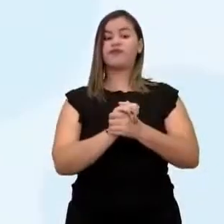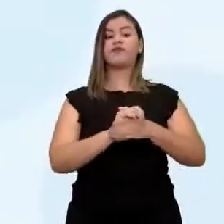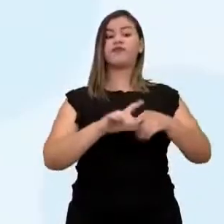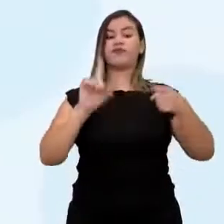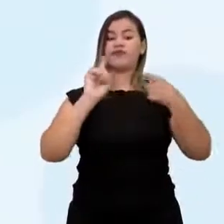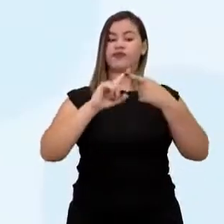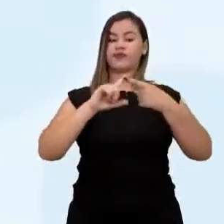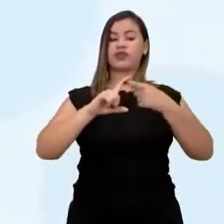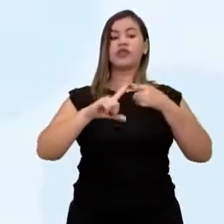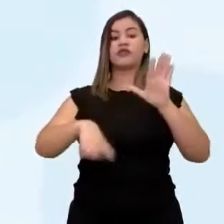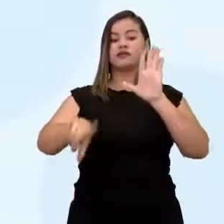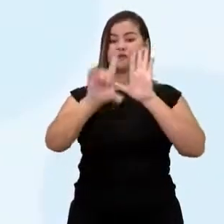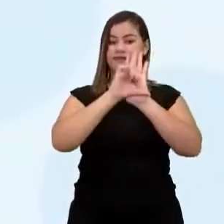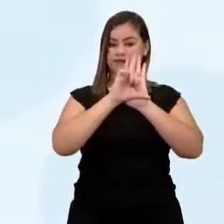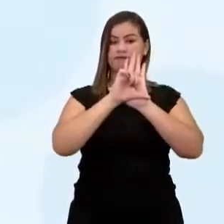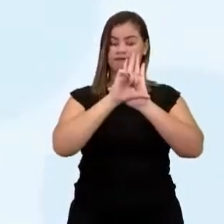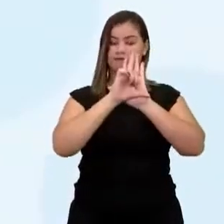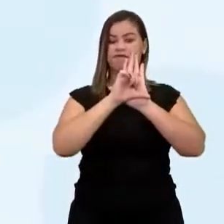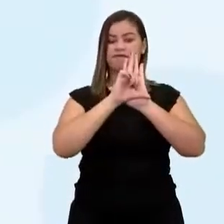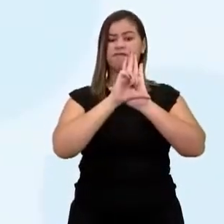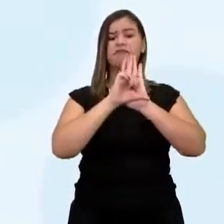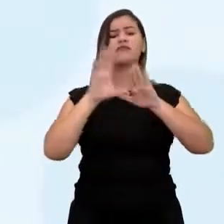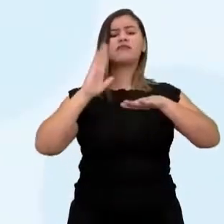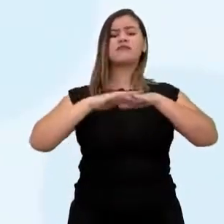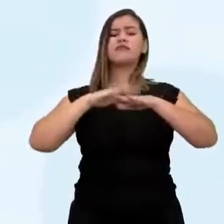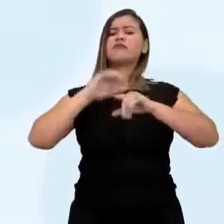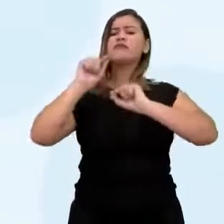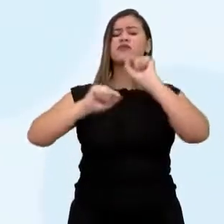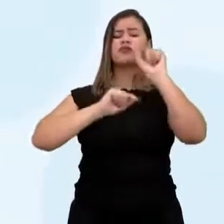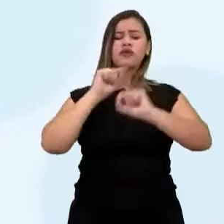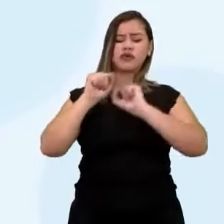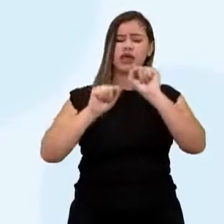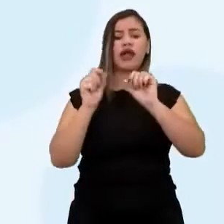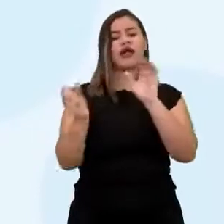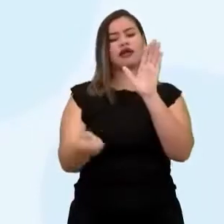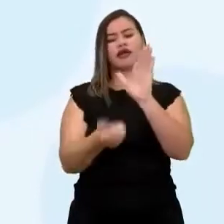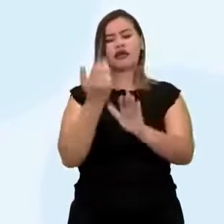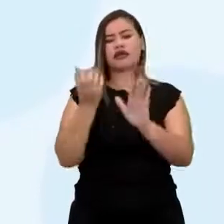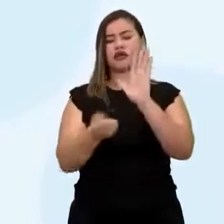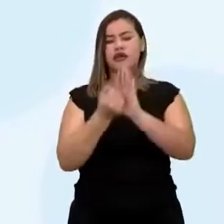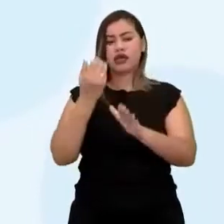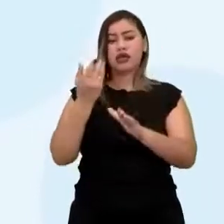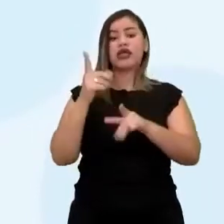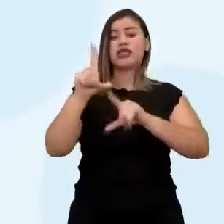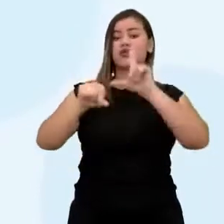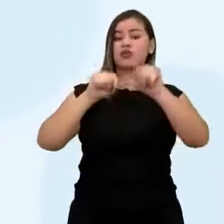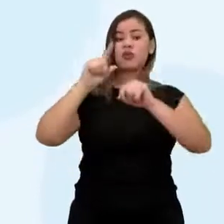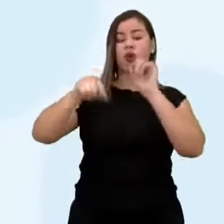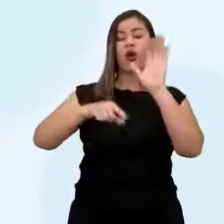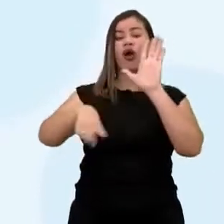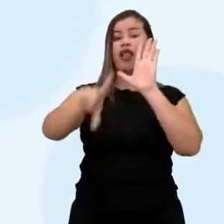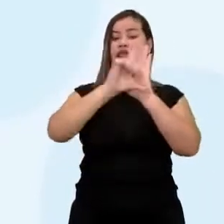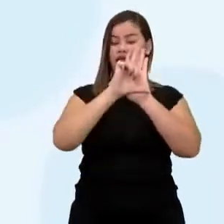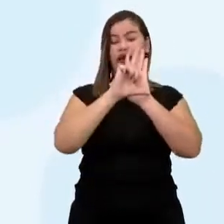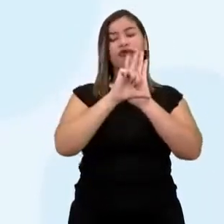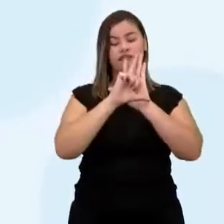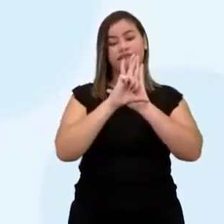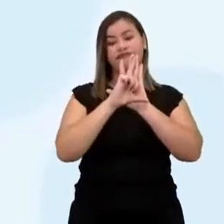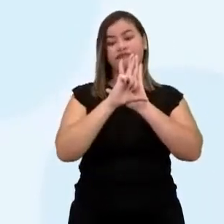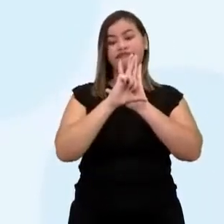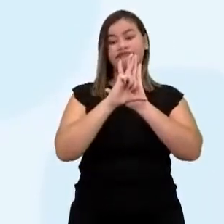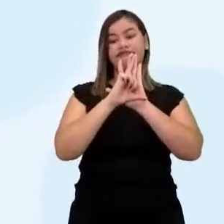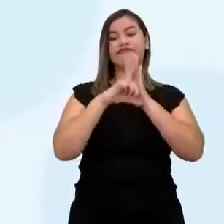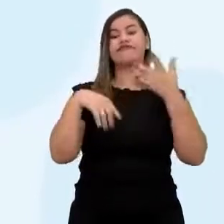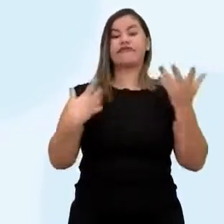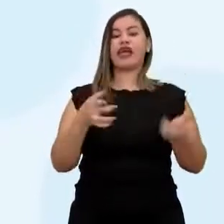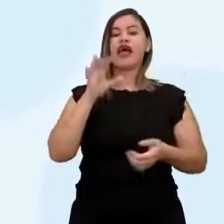poder legislativo. O que ele faz, né? O poder legislativo, ele elabora e vota leis. Então,